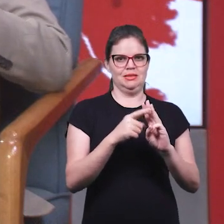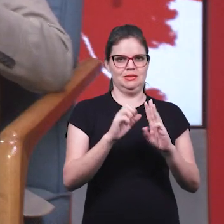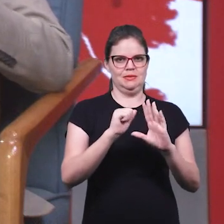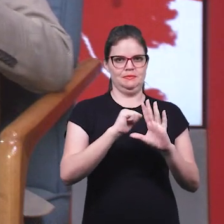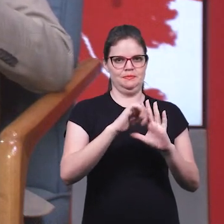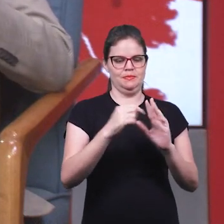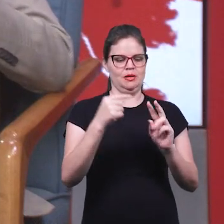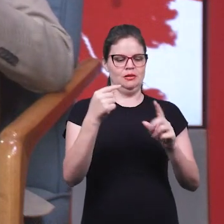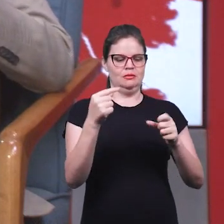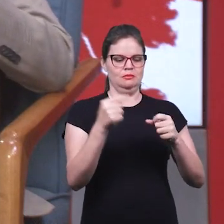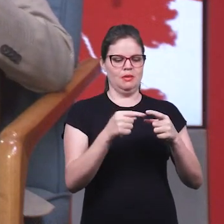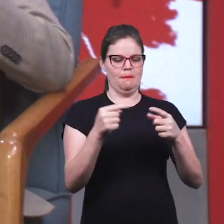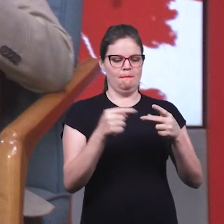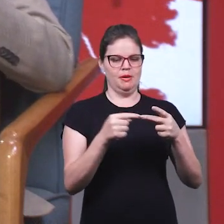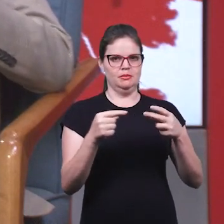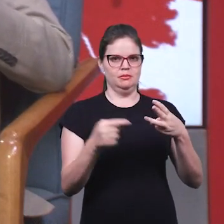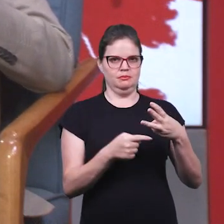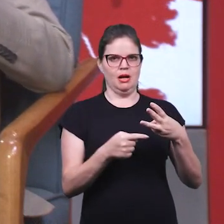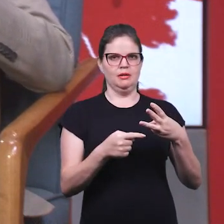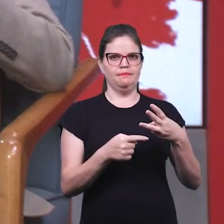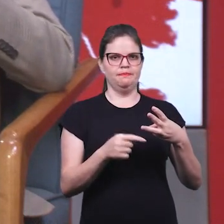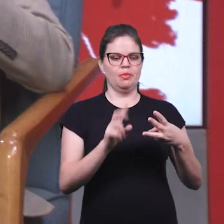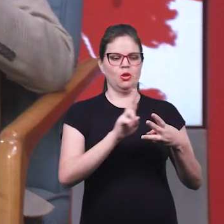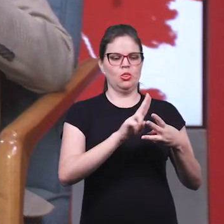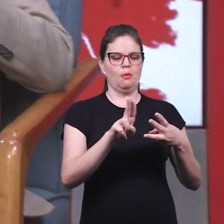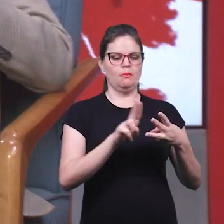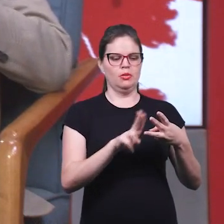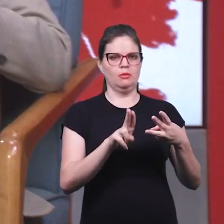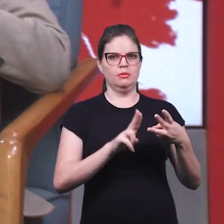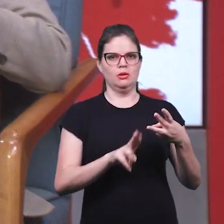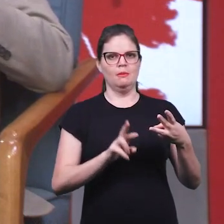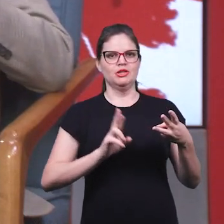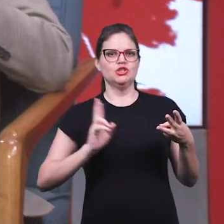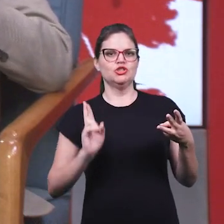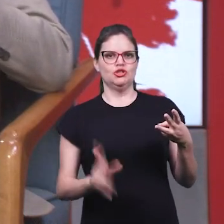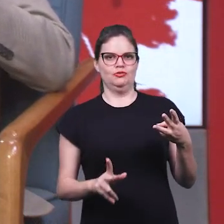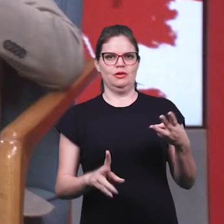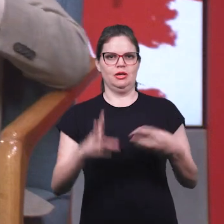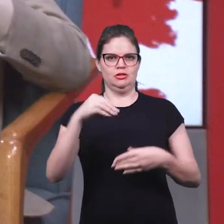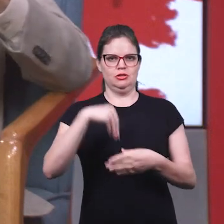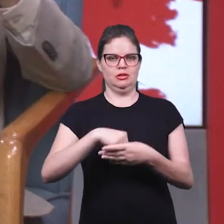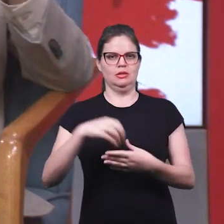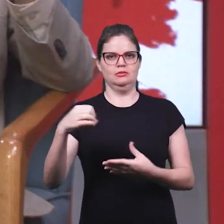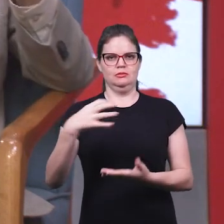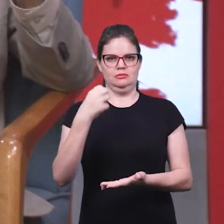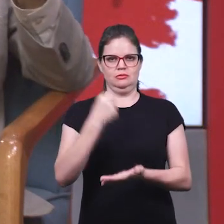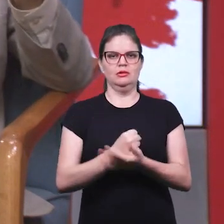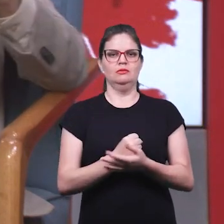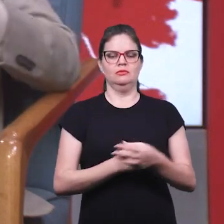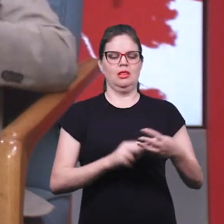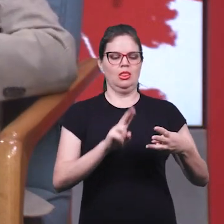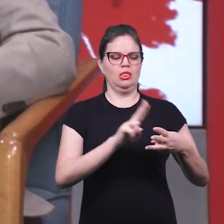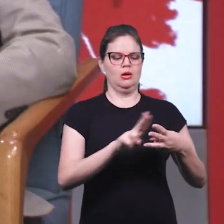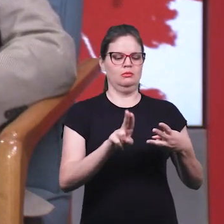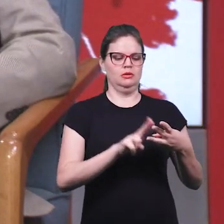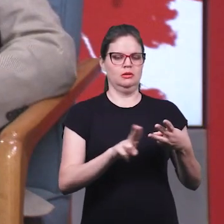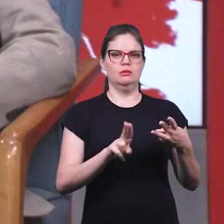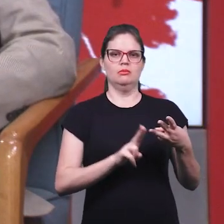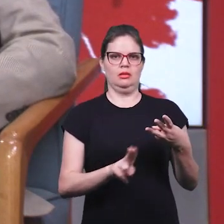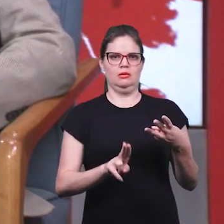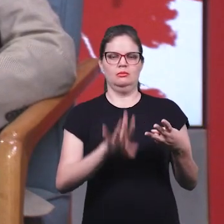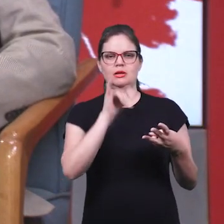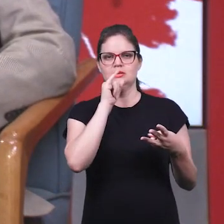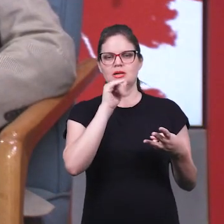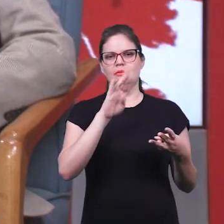aparecem de citações diferentes no Novo Testamento e que as pessoas hoje, algumas